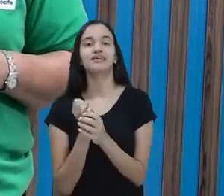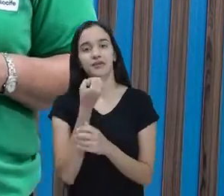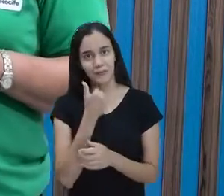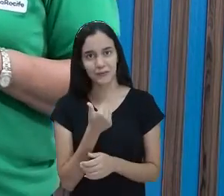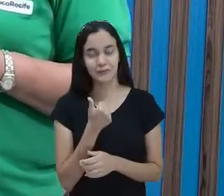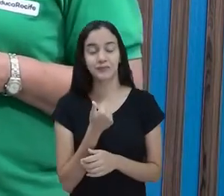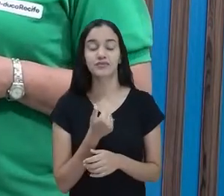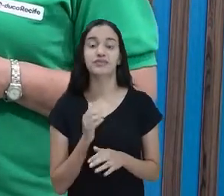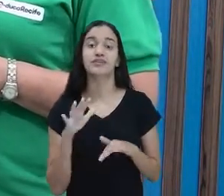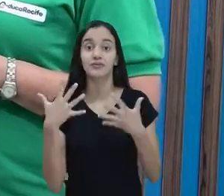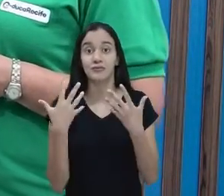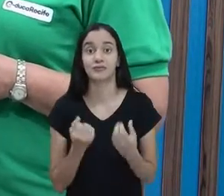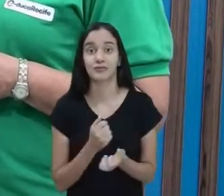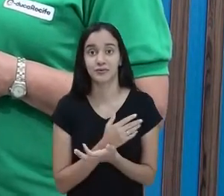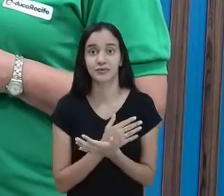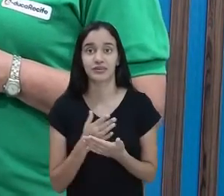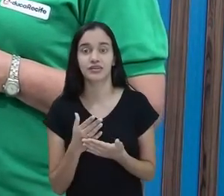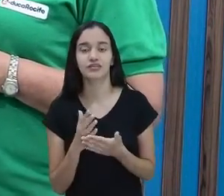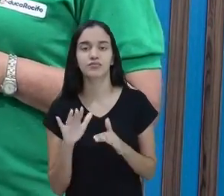bom? Então vamos lá.